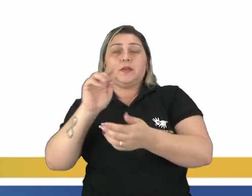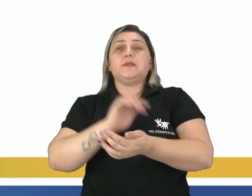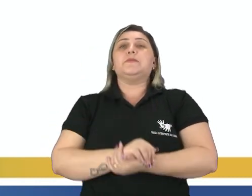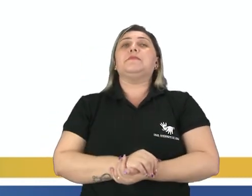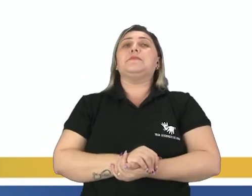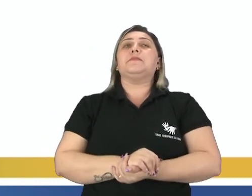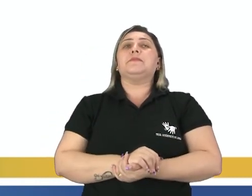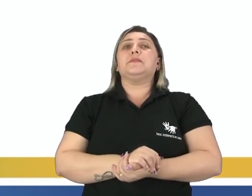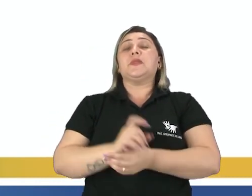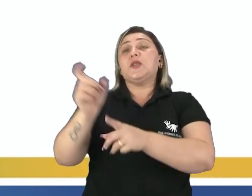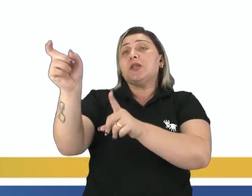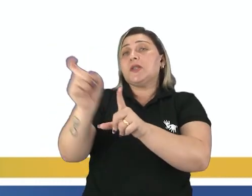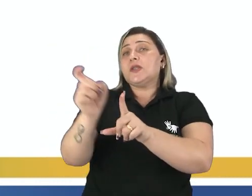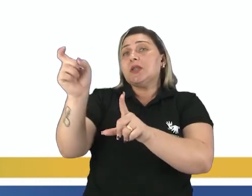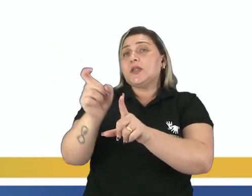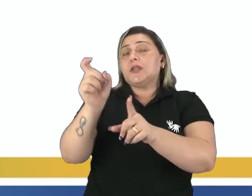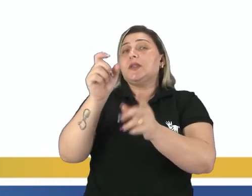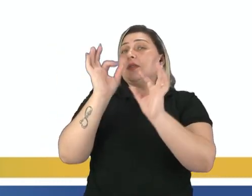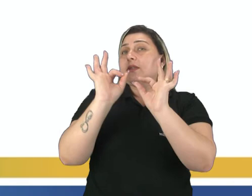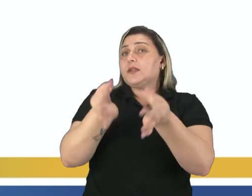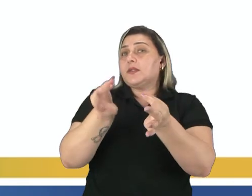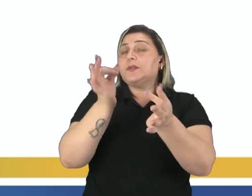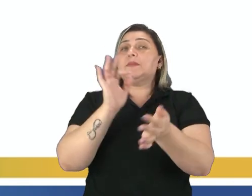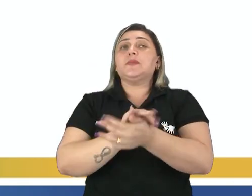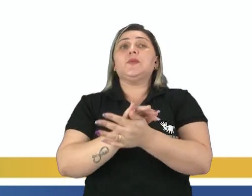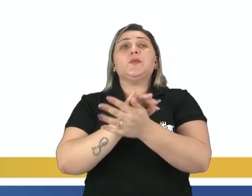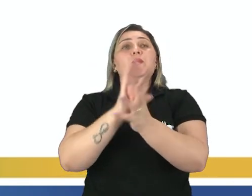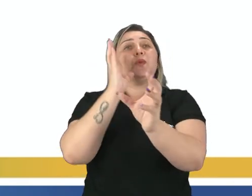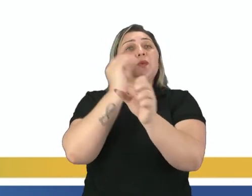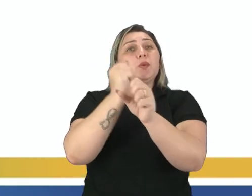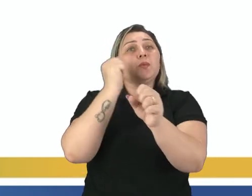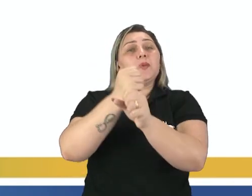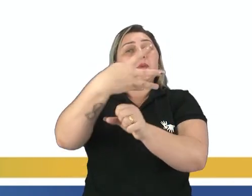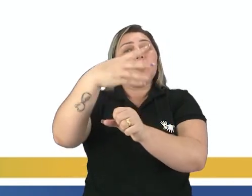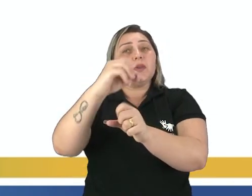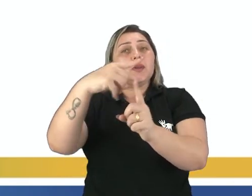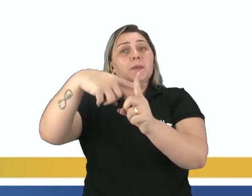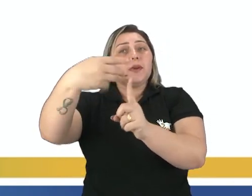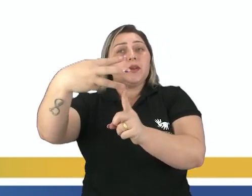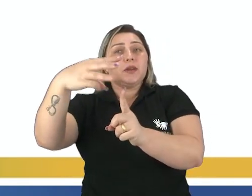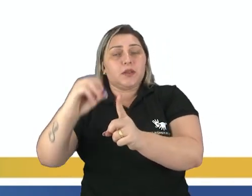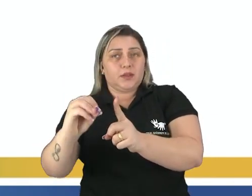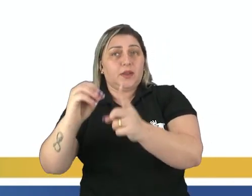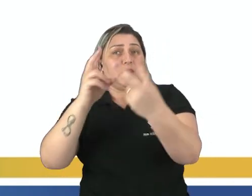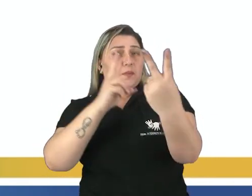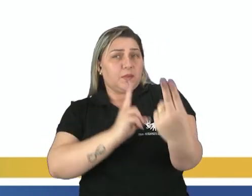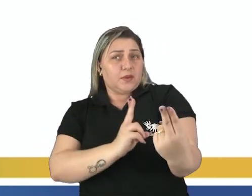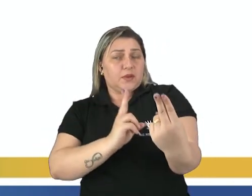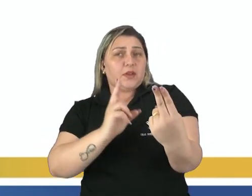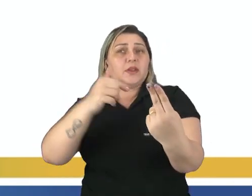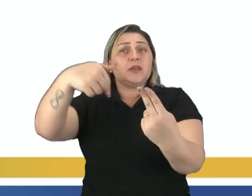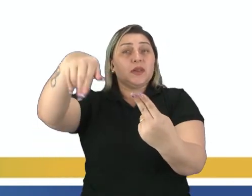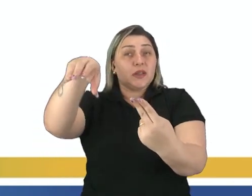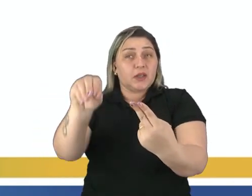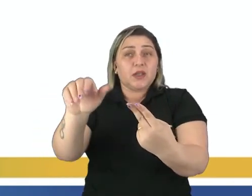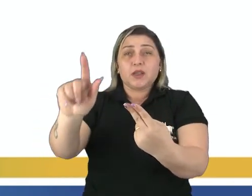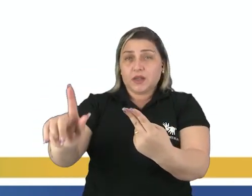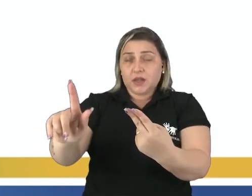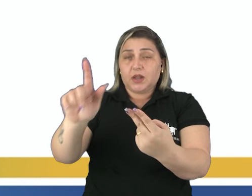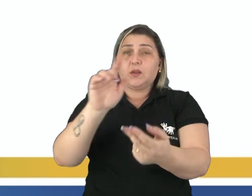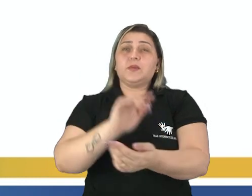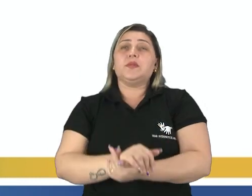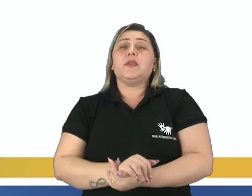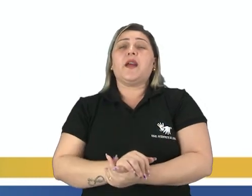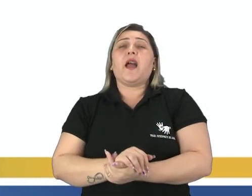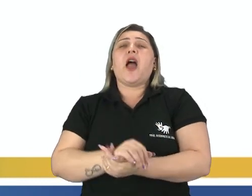graus e de x graus, certo? Somando 40 mais 30, temos